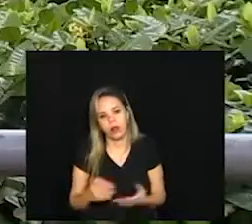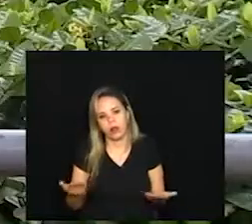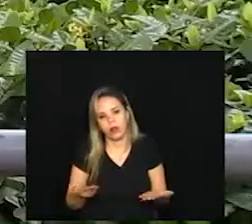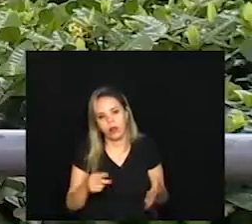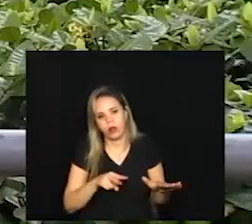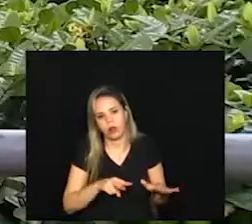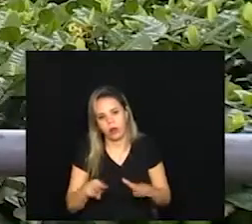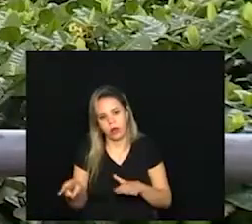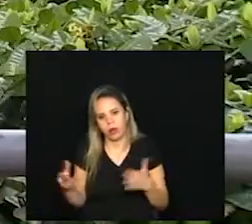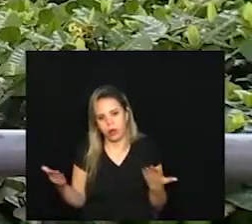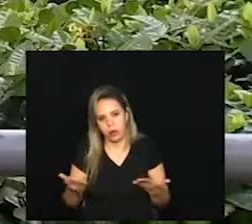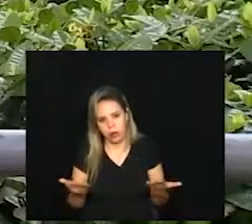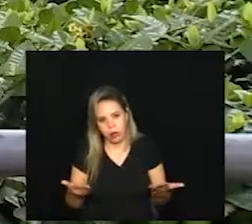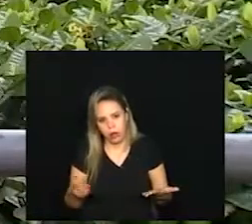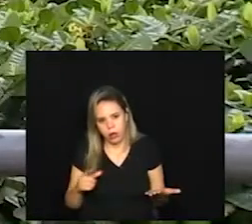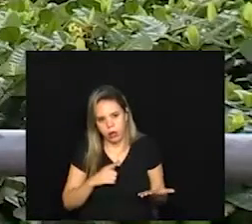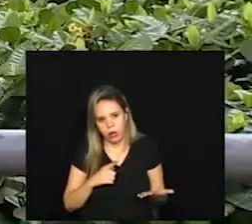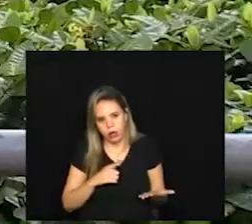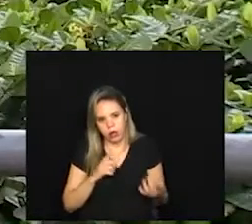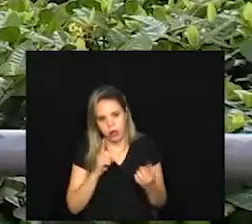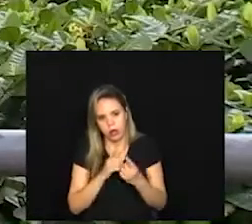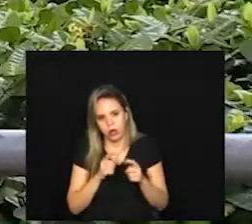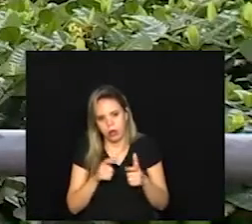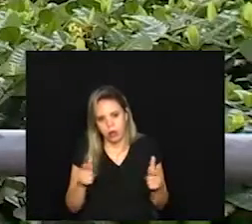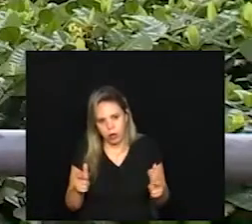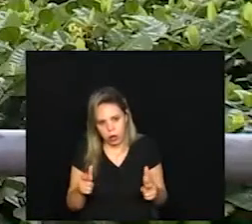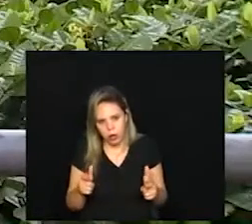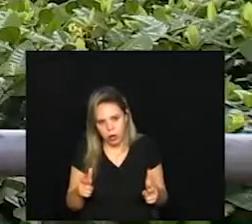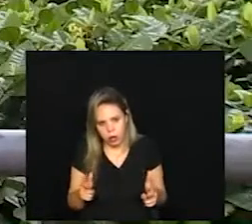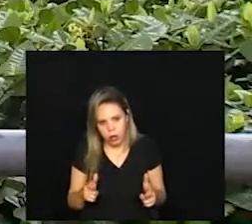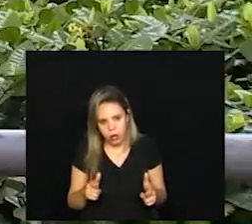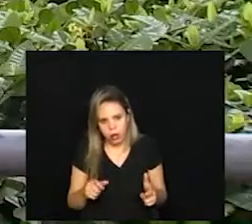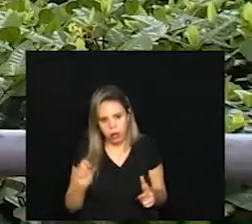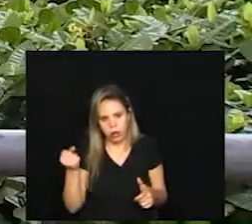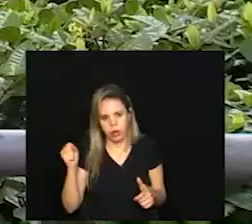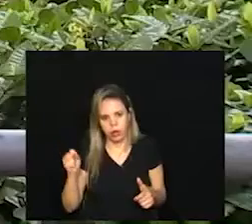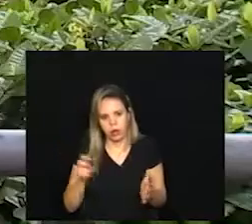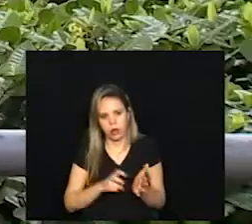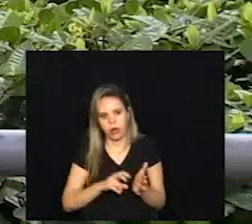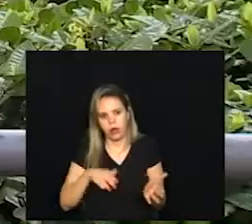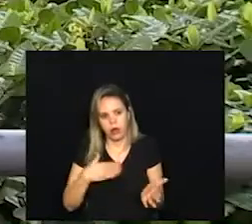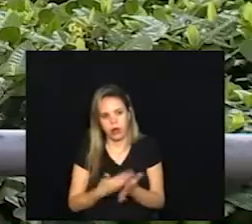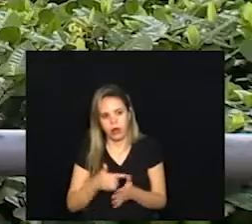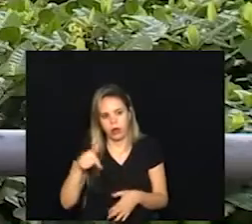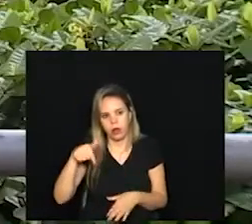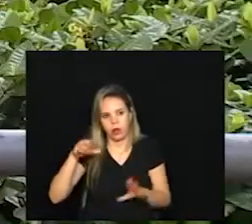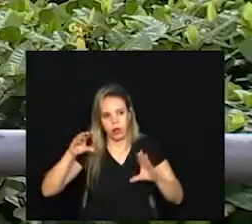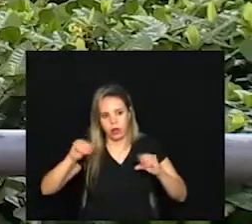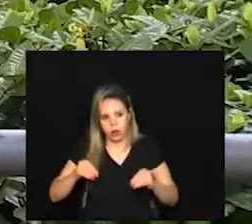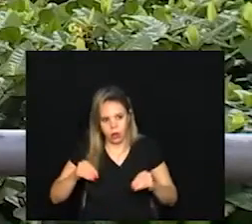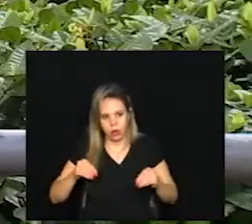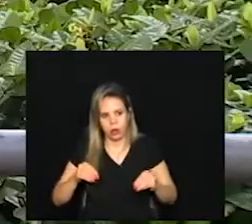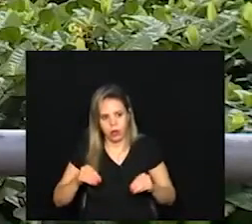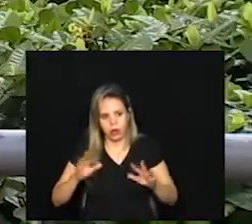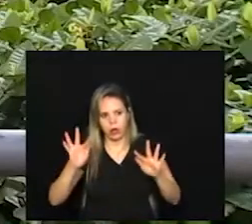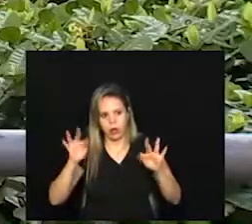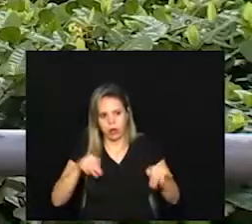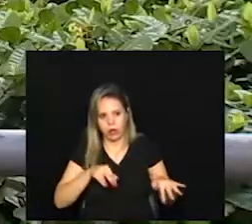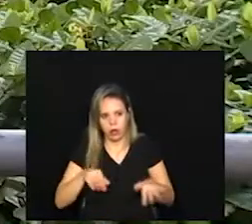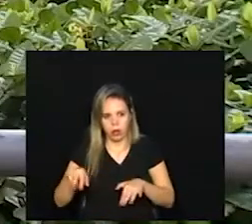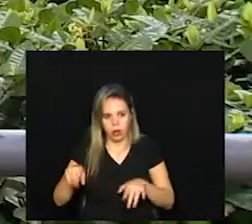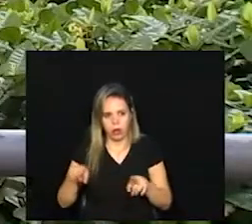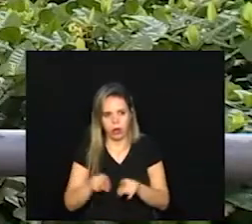essa semana, a partir de hoje, ele terá o funcionamento ampliado. Vai funcionar das 8 da manhã às 7 da noite e no final de